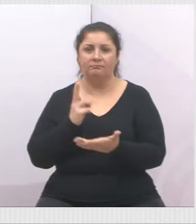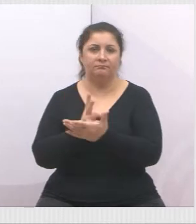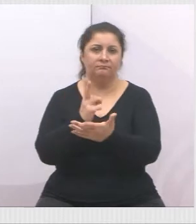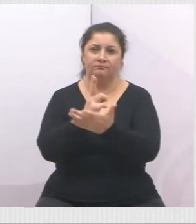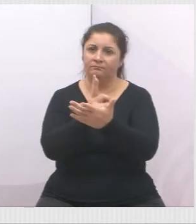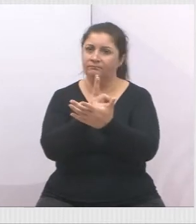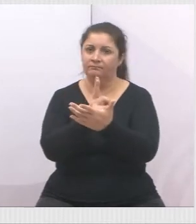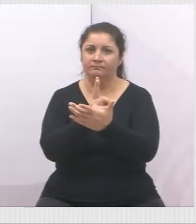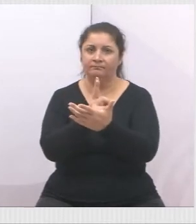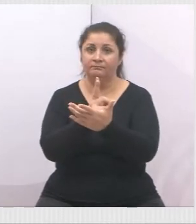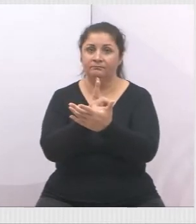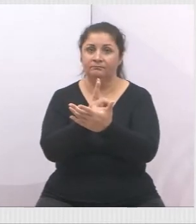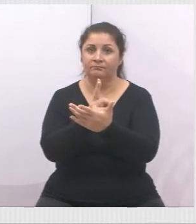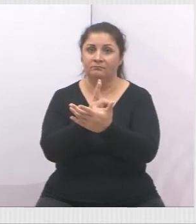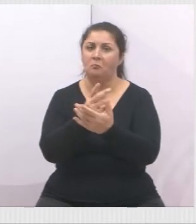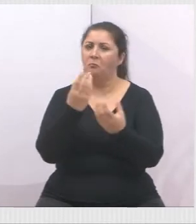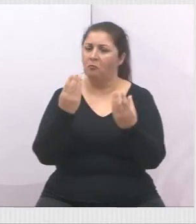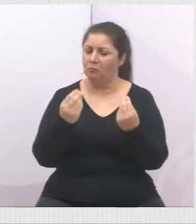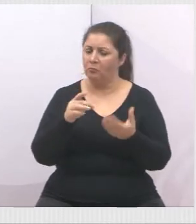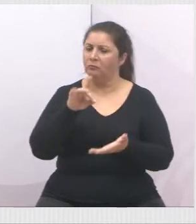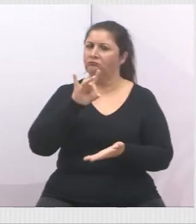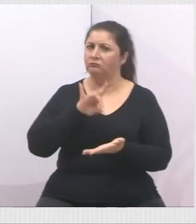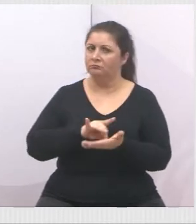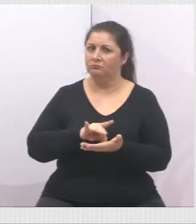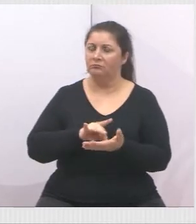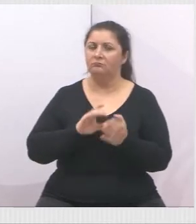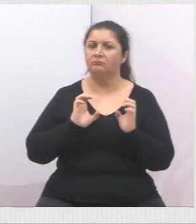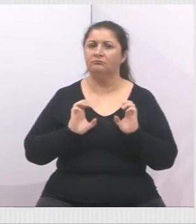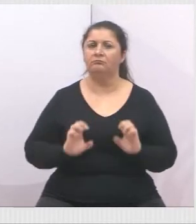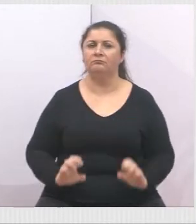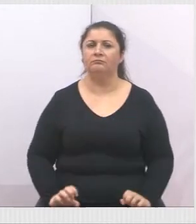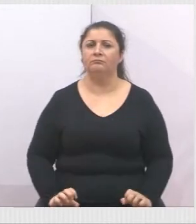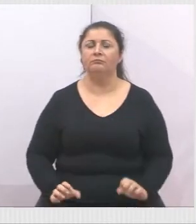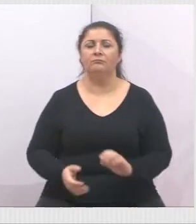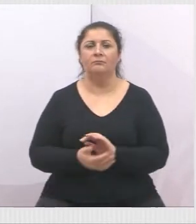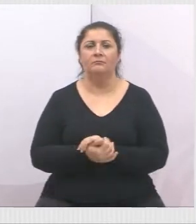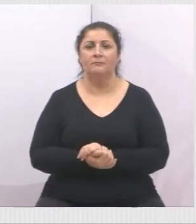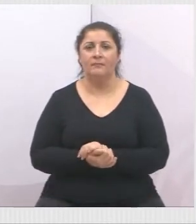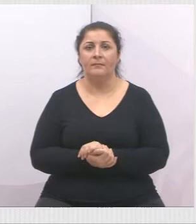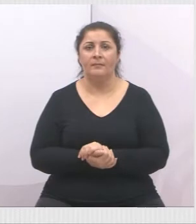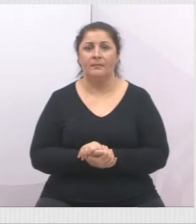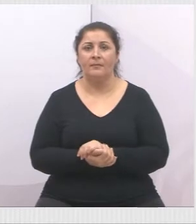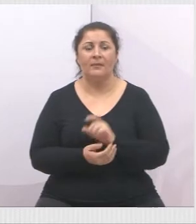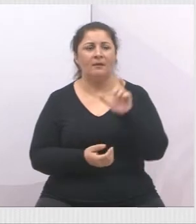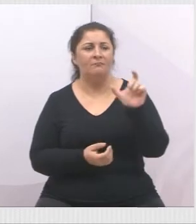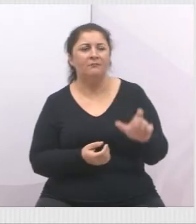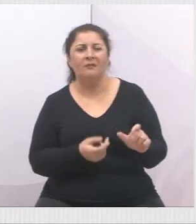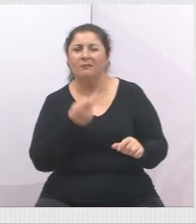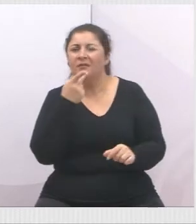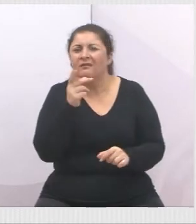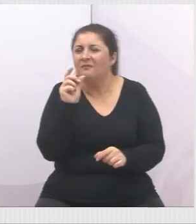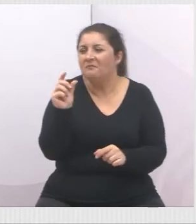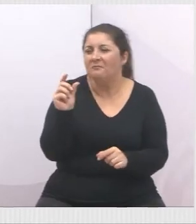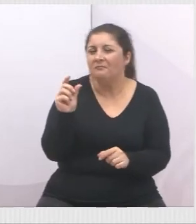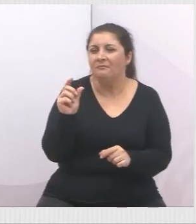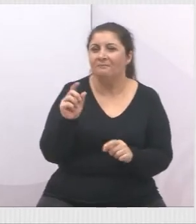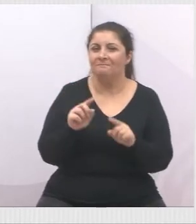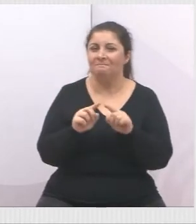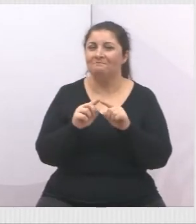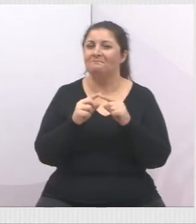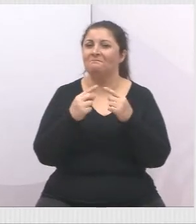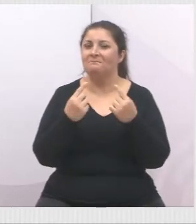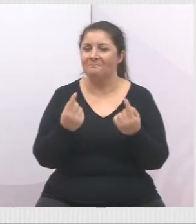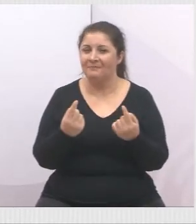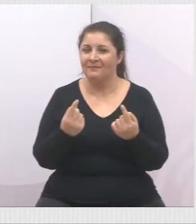muito honesto e um homem de poucas palavras, mas ele